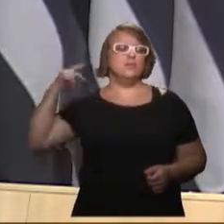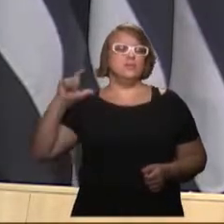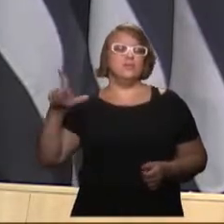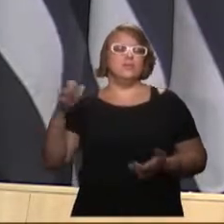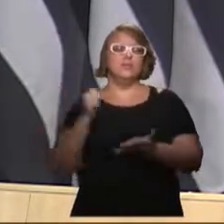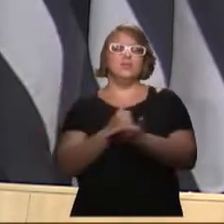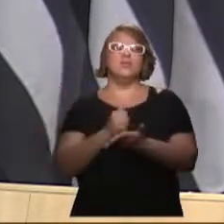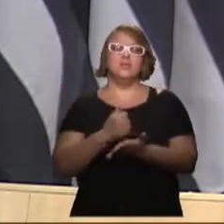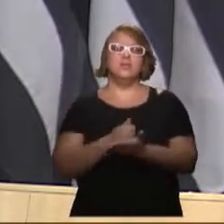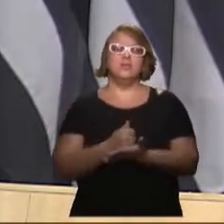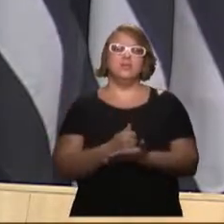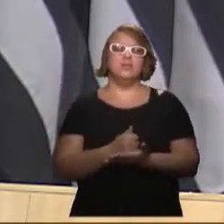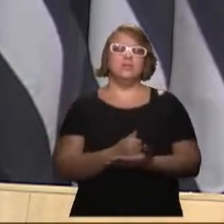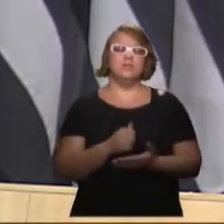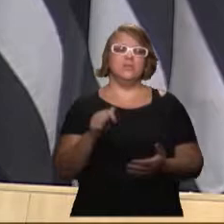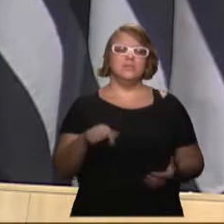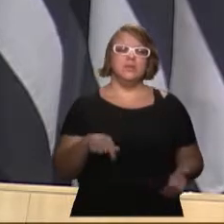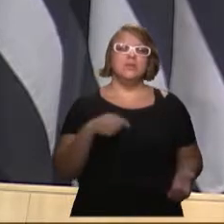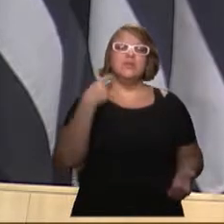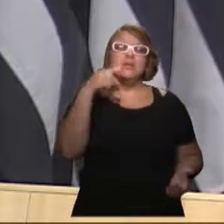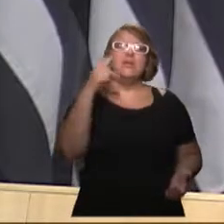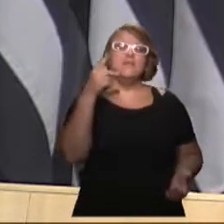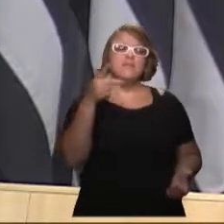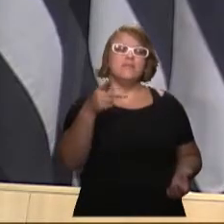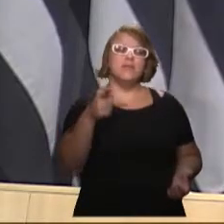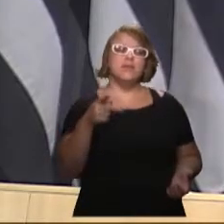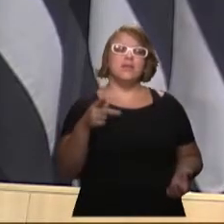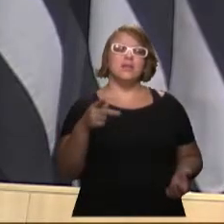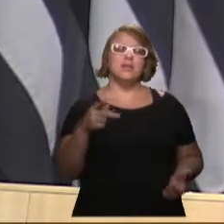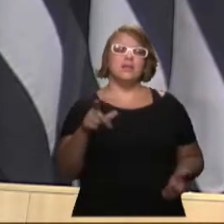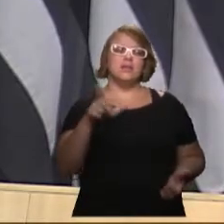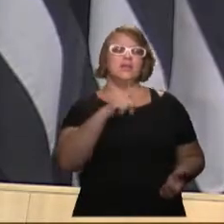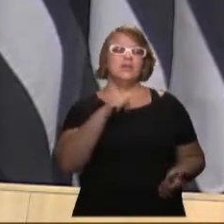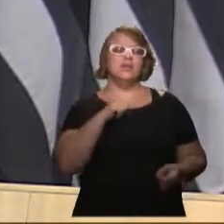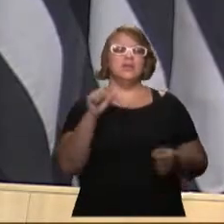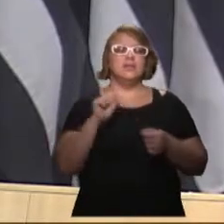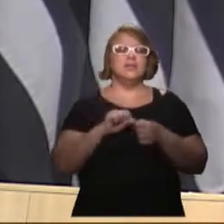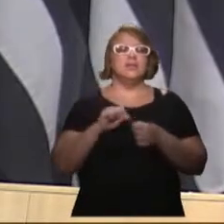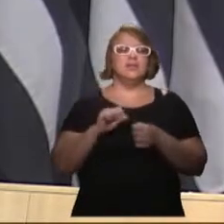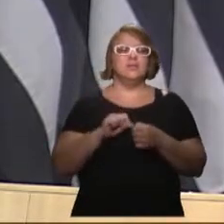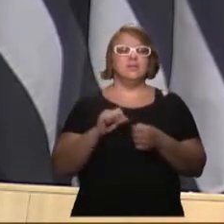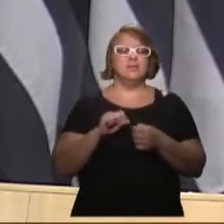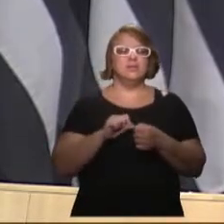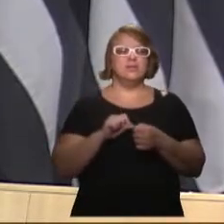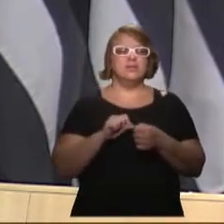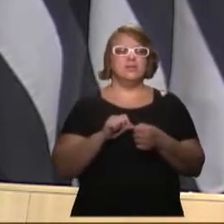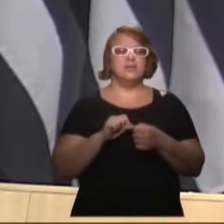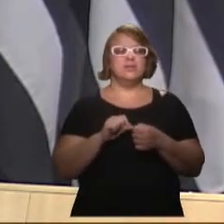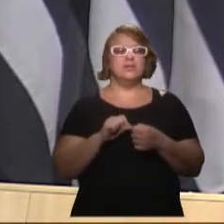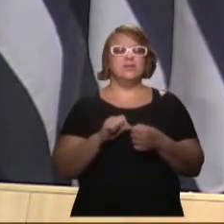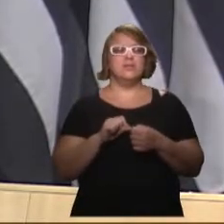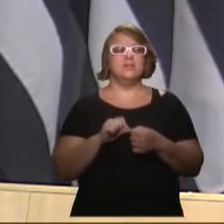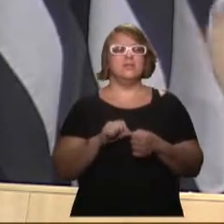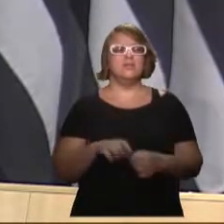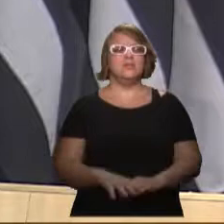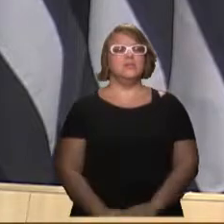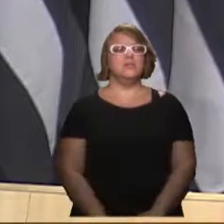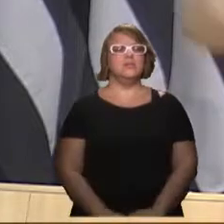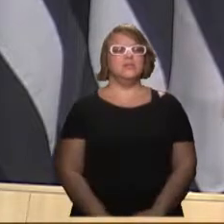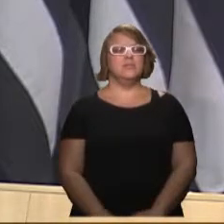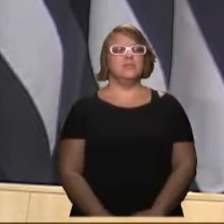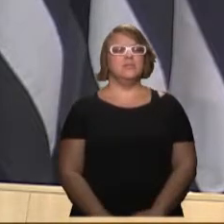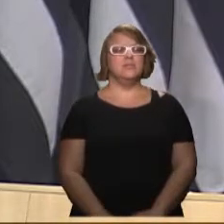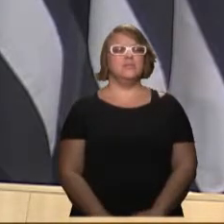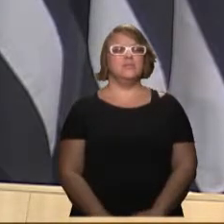casa tem que engrossar a voz, eu também acho. E esse é o momento. Se nós não engrossarmos a voz hoje, quem vai